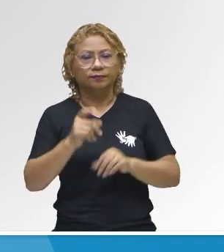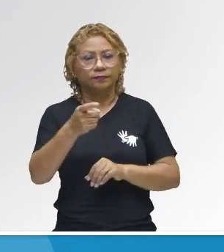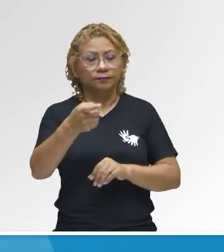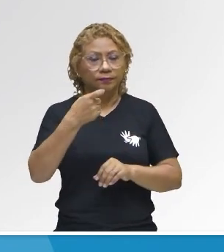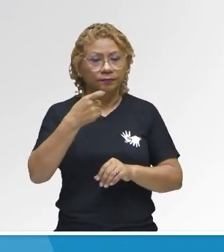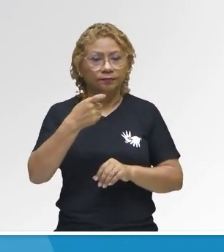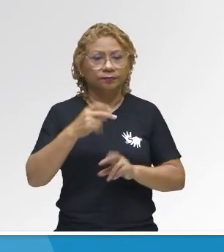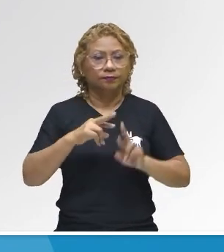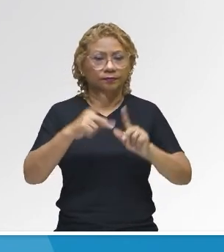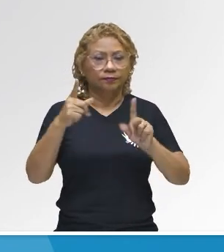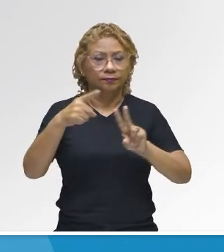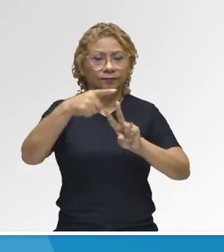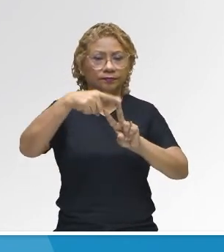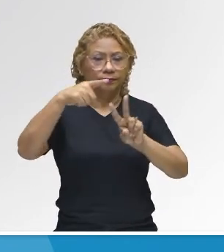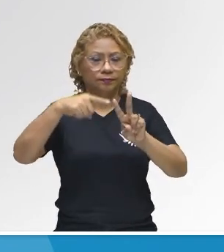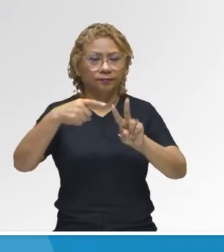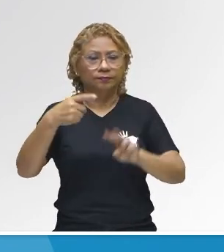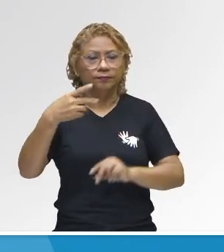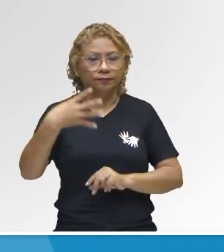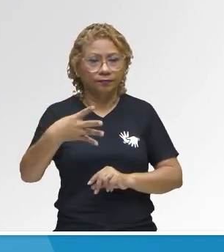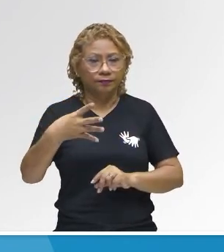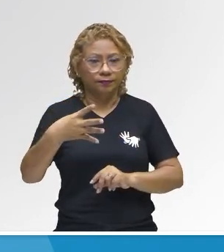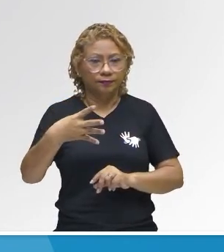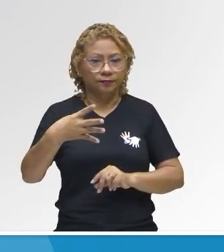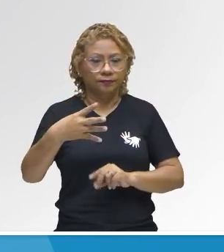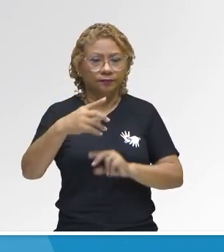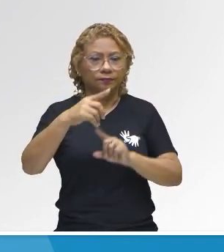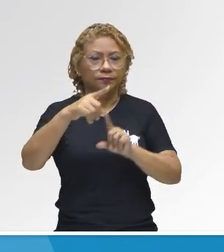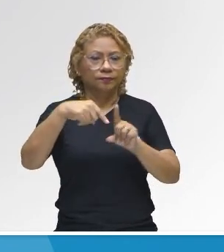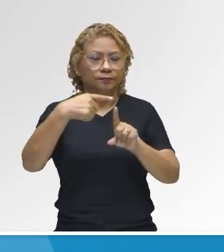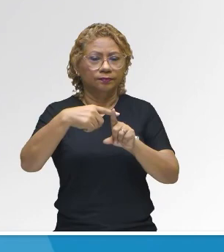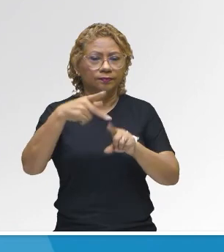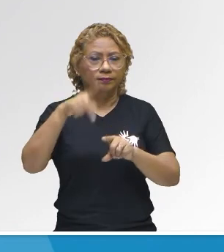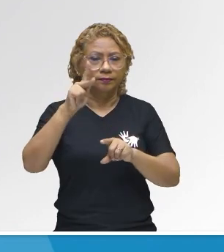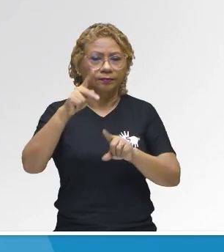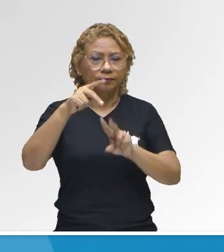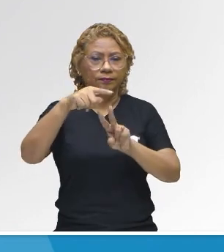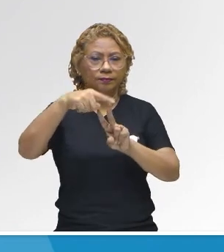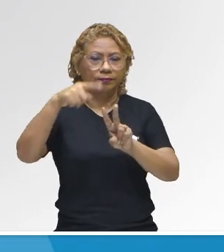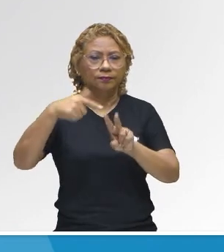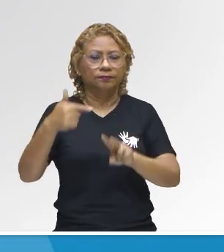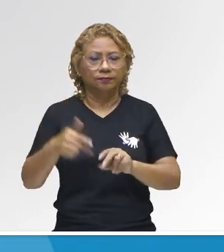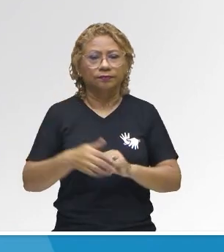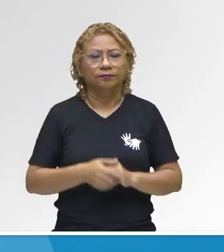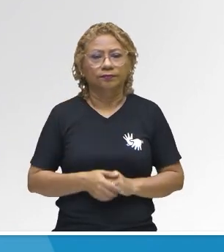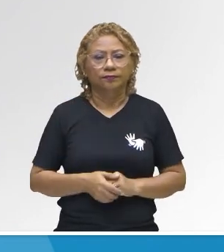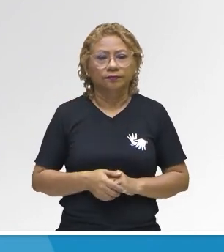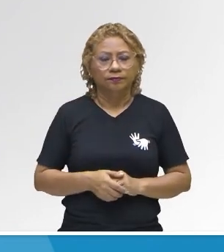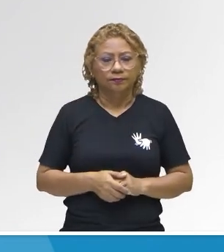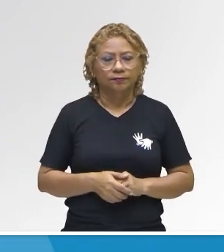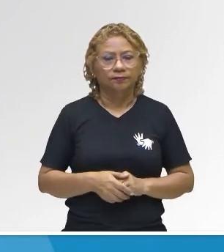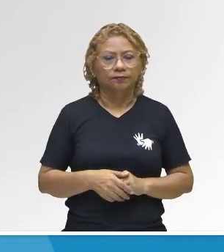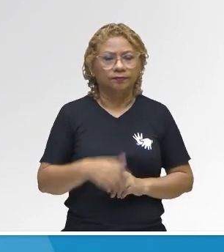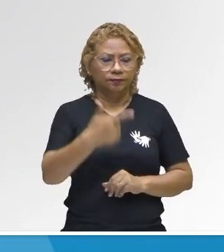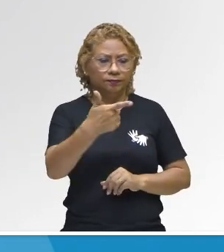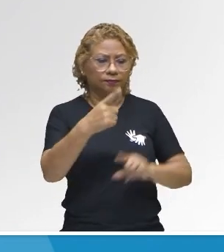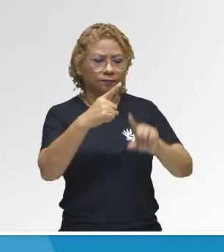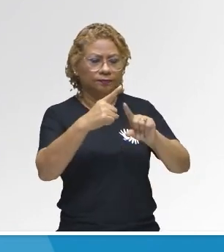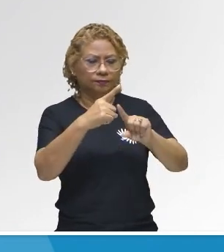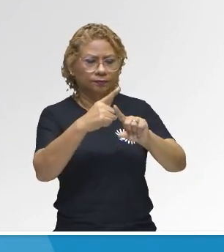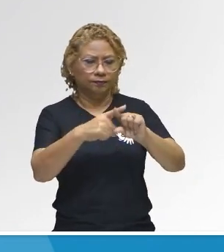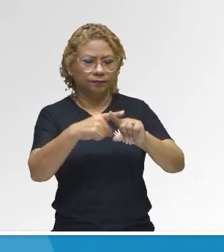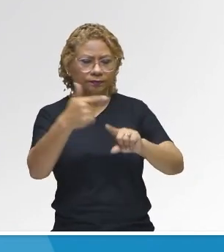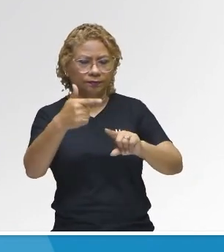sobre 4? Porque esse 2 passou para cá e ele vai multiplicar esse 2. Então, 2 vezes 2, 4,